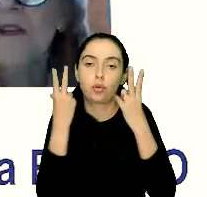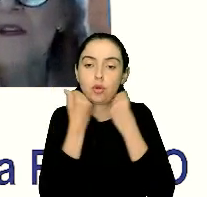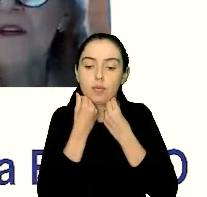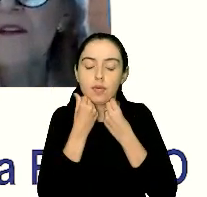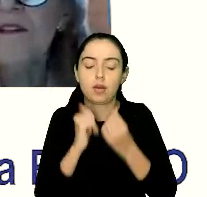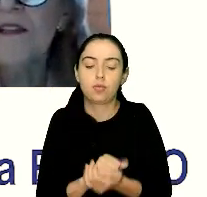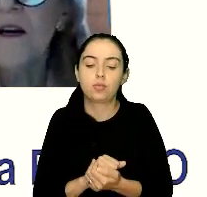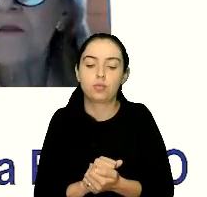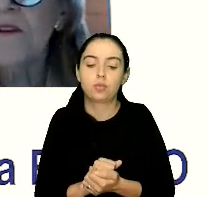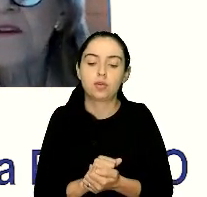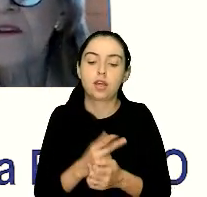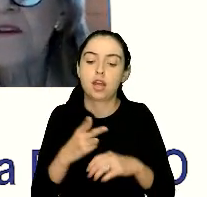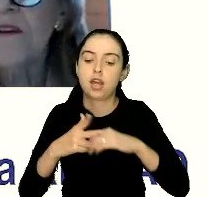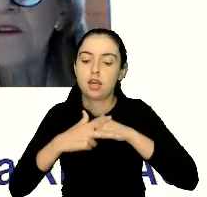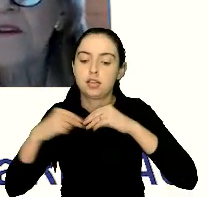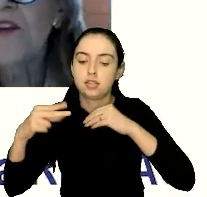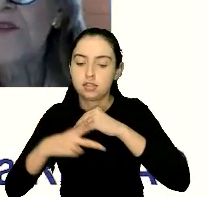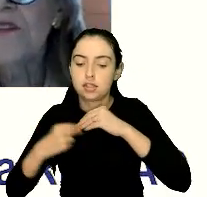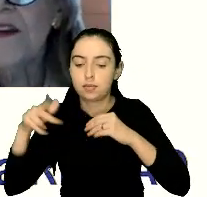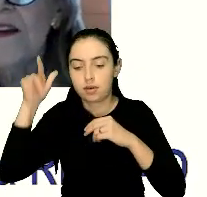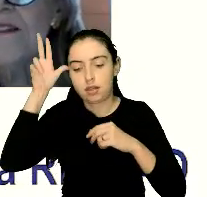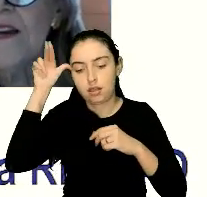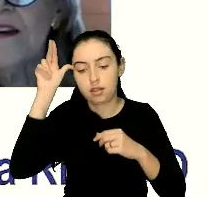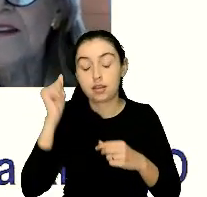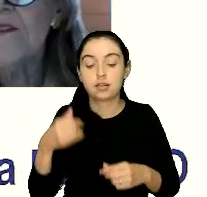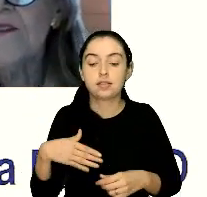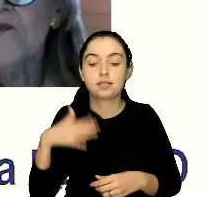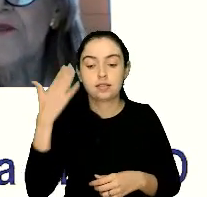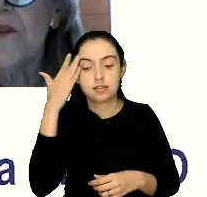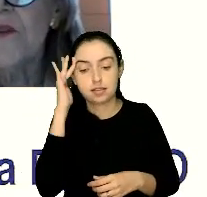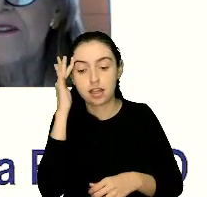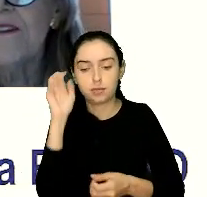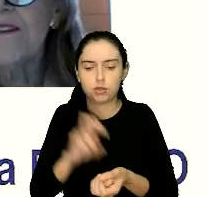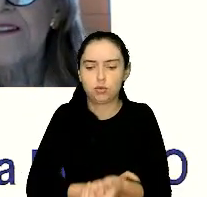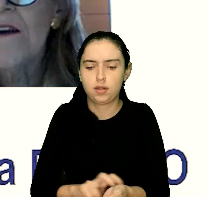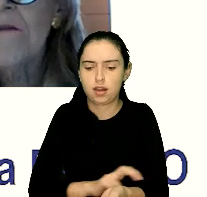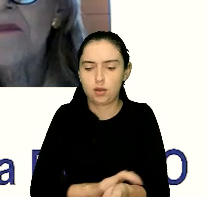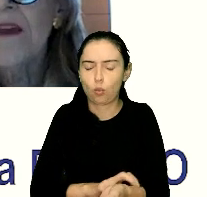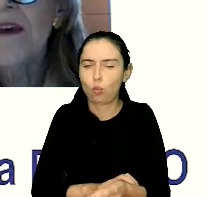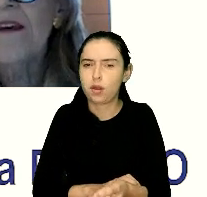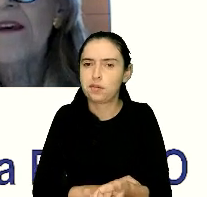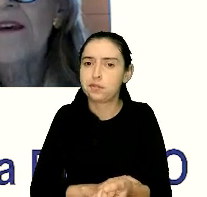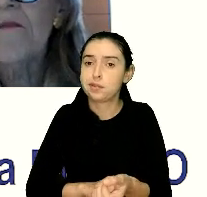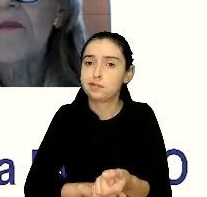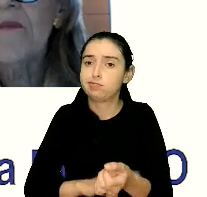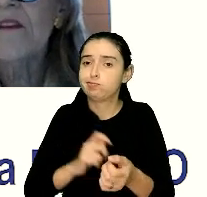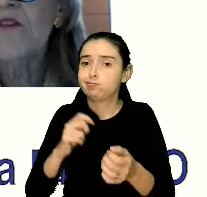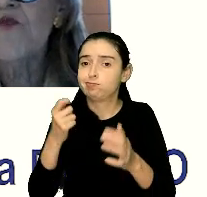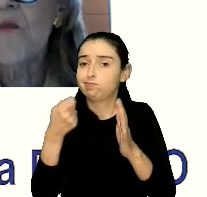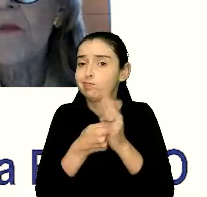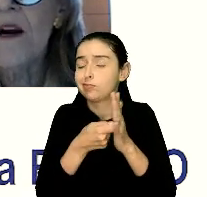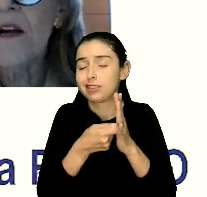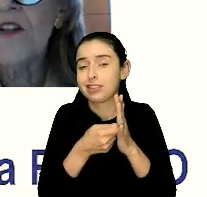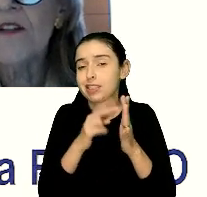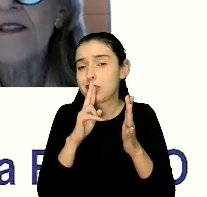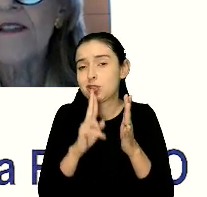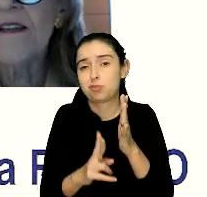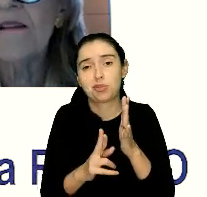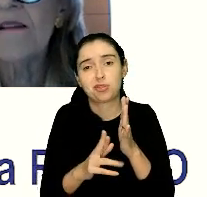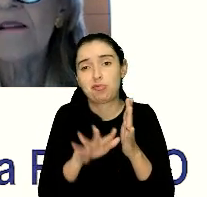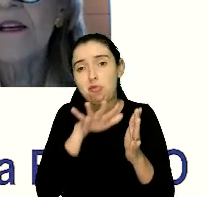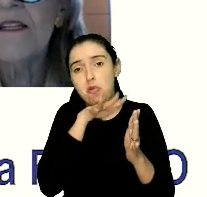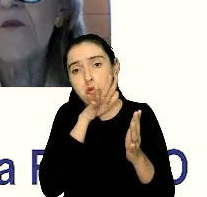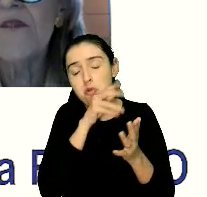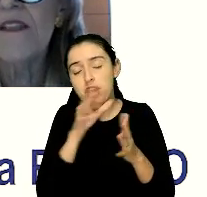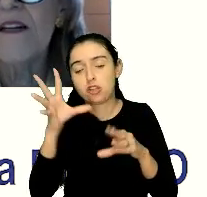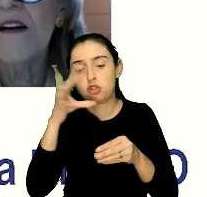nossa zebrinha aí sabe, né, que o estresse traz consequências somáticas,